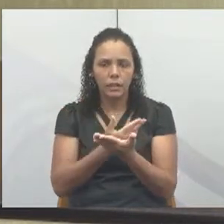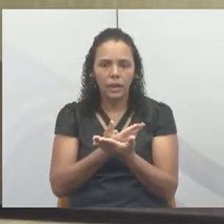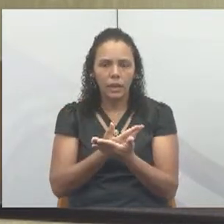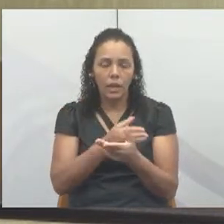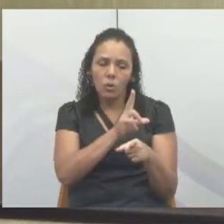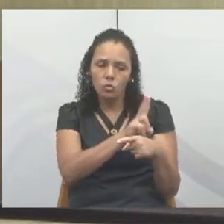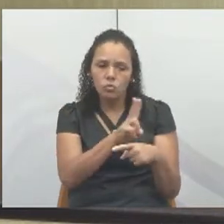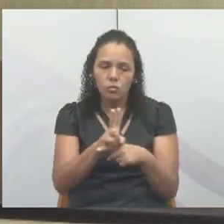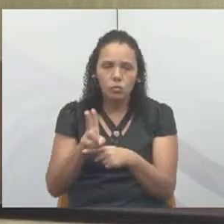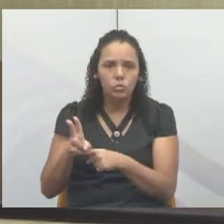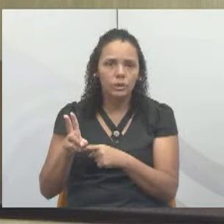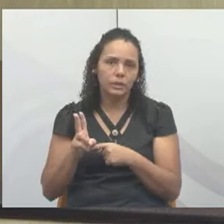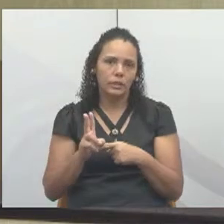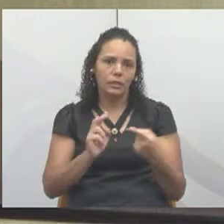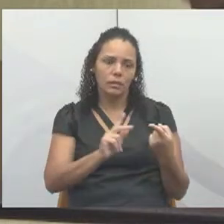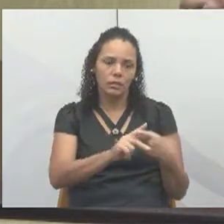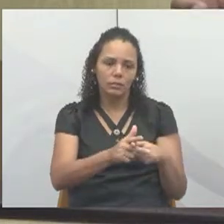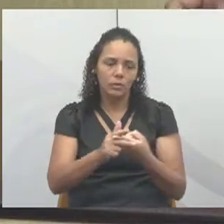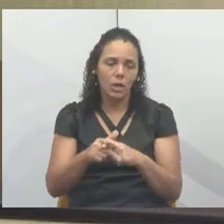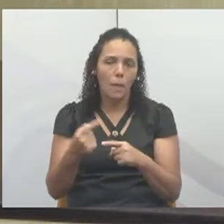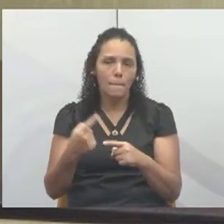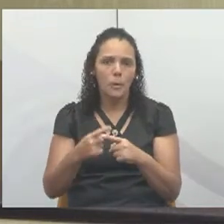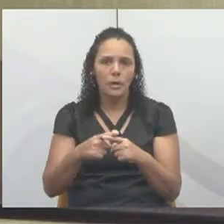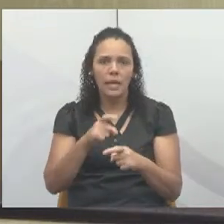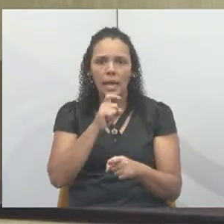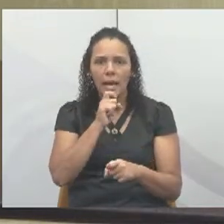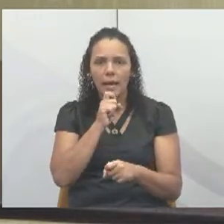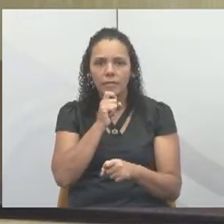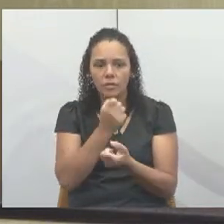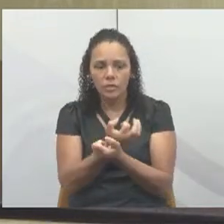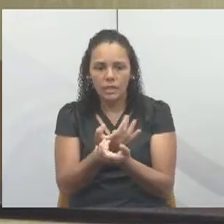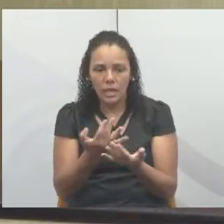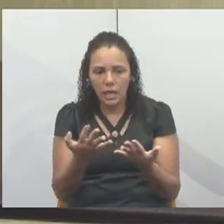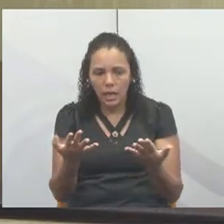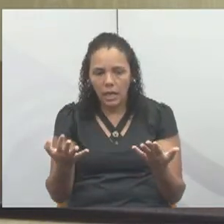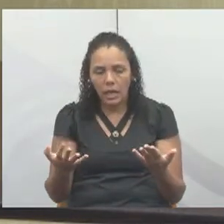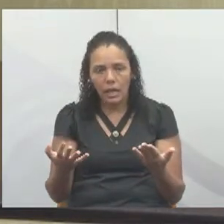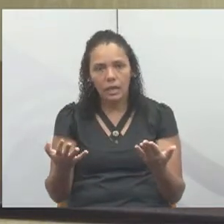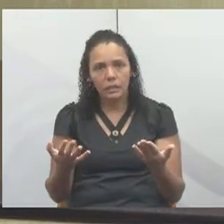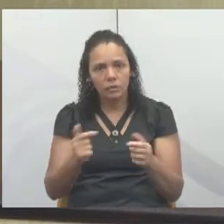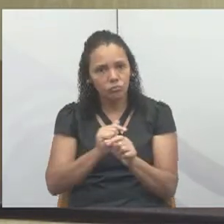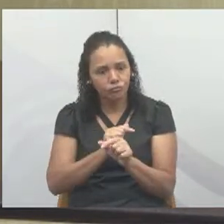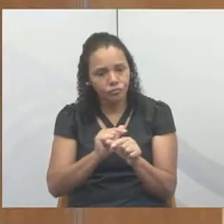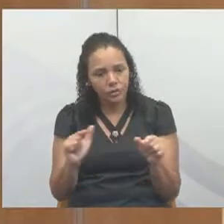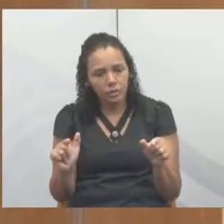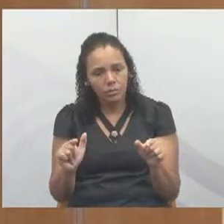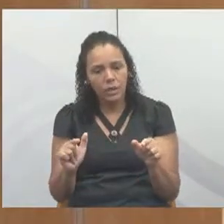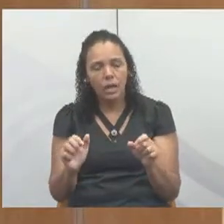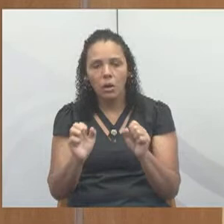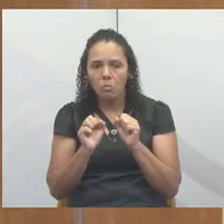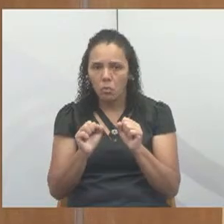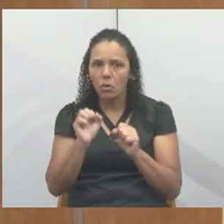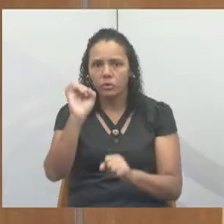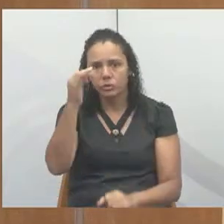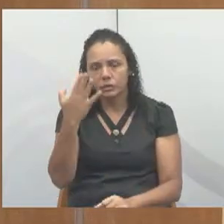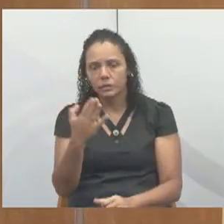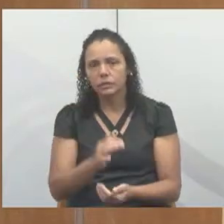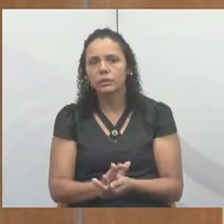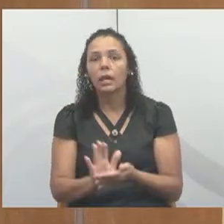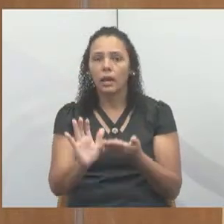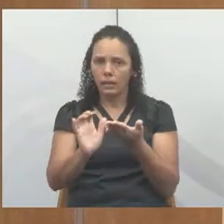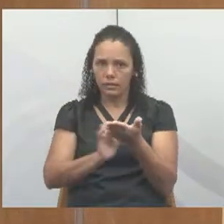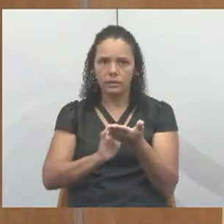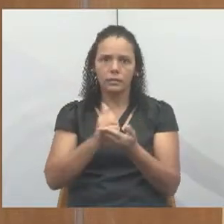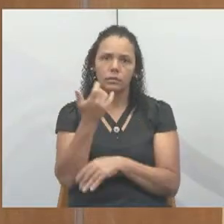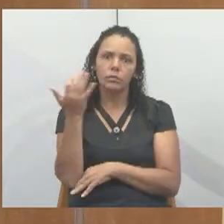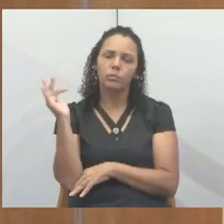da praça, que tem que ser mexida, isso a prefeitura pode fazer. A zeladoria, sim. A Isso Secretaria mesmo. de Meio Ambiente hoje ela está na